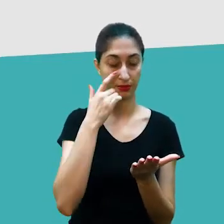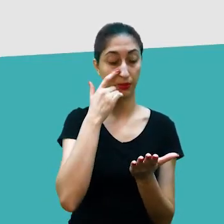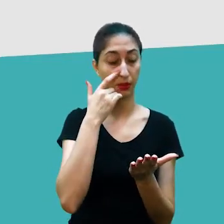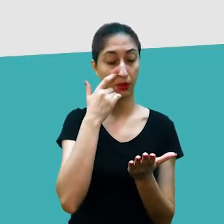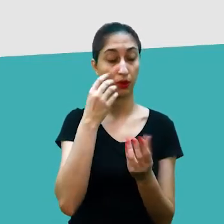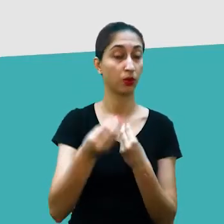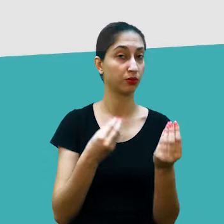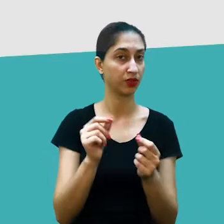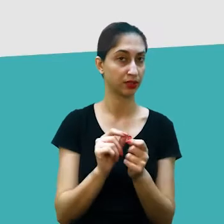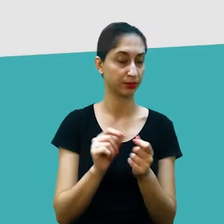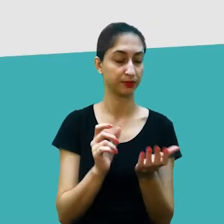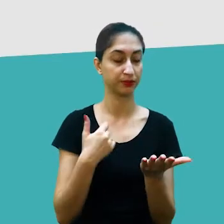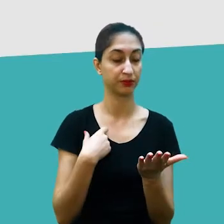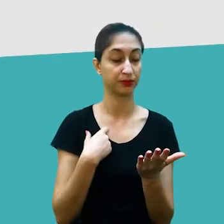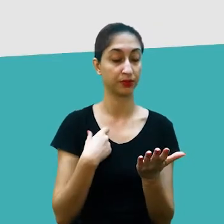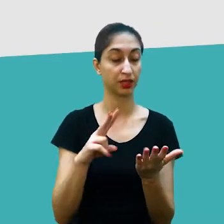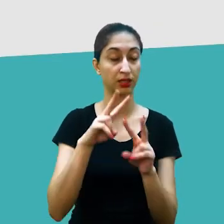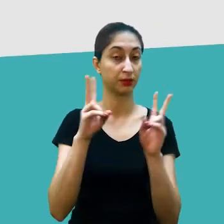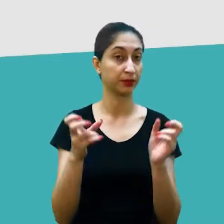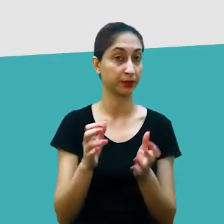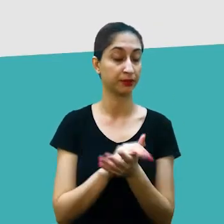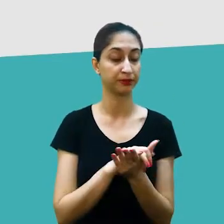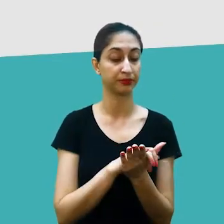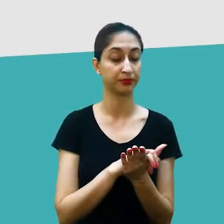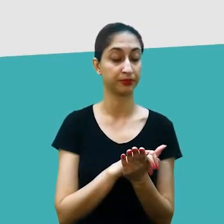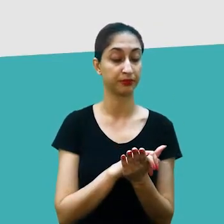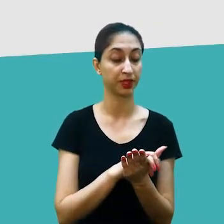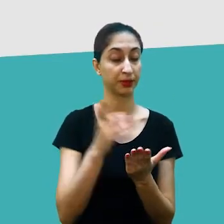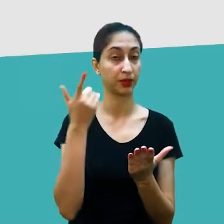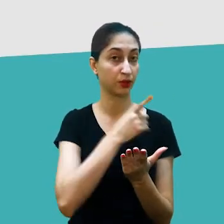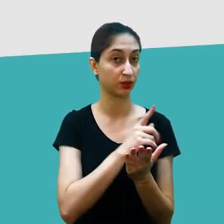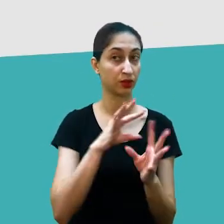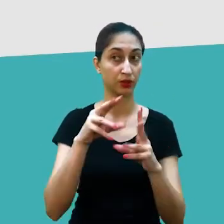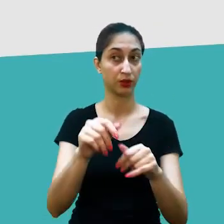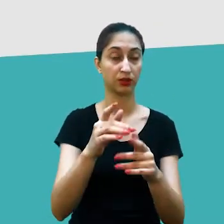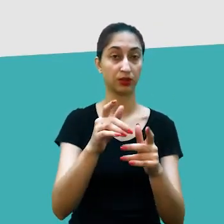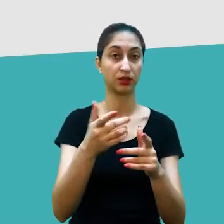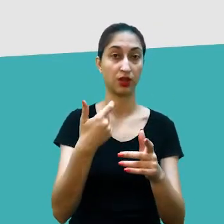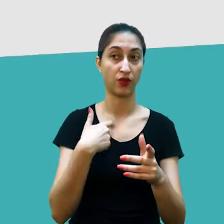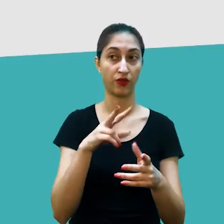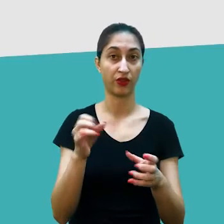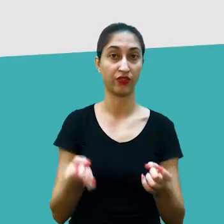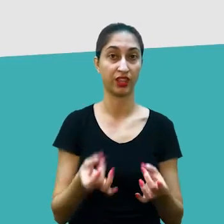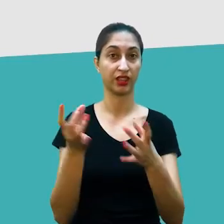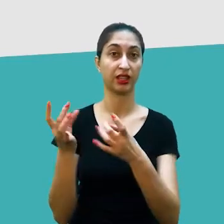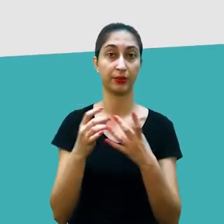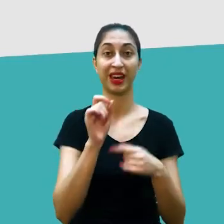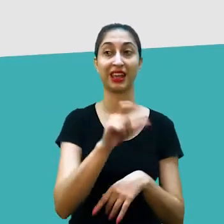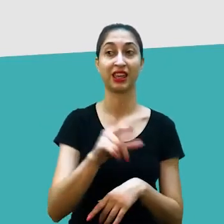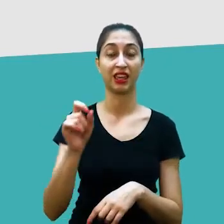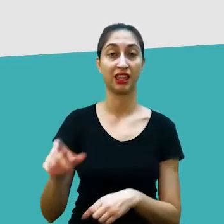essa camiseta? Que tipo de temática eu vou colocar nessa camiseta? Para que público eu vou vender essa camiseta? Né?